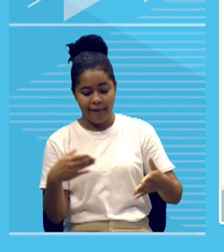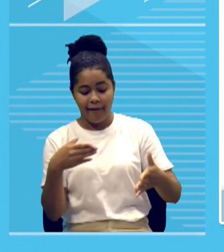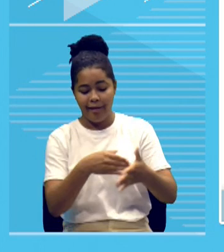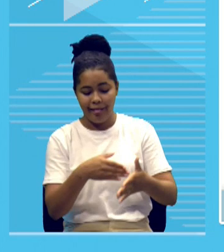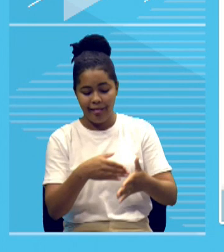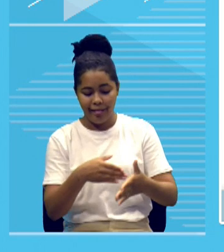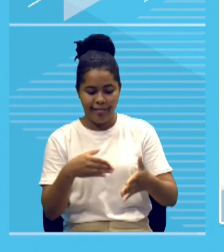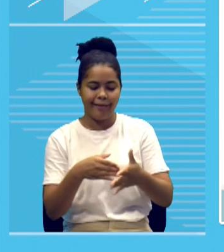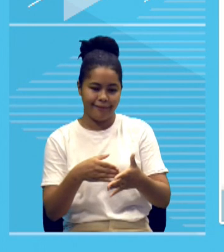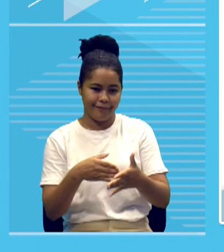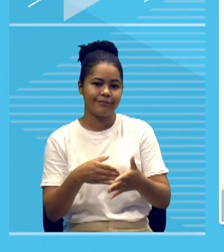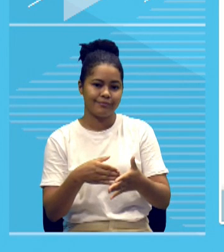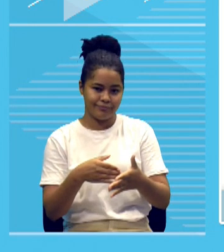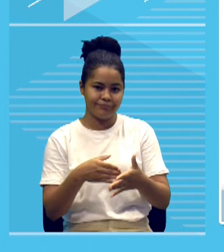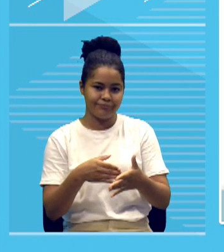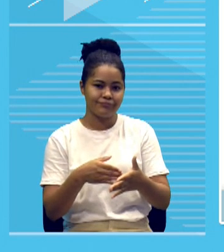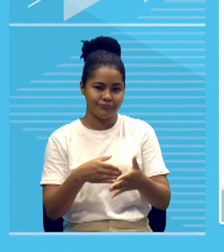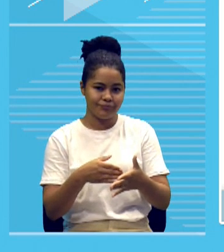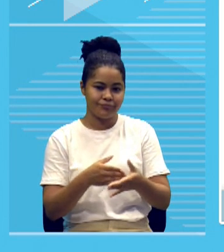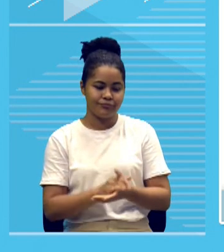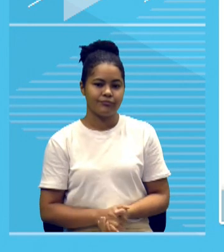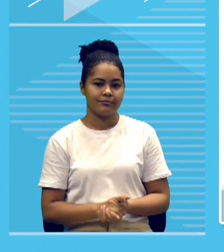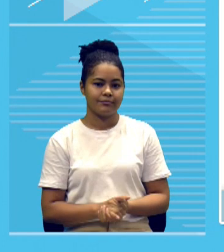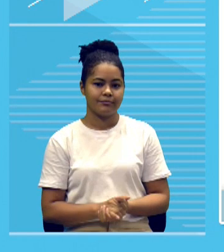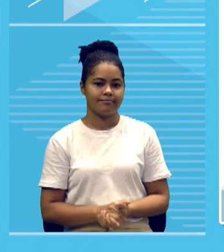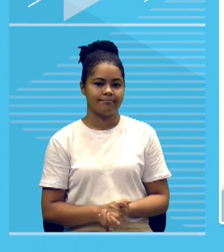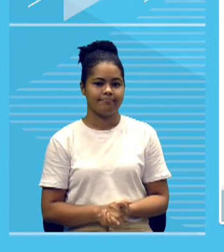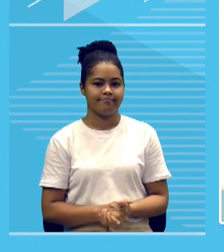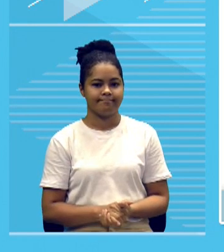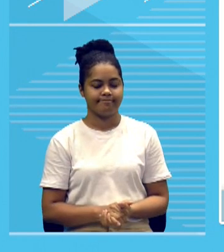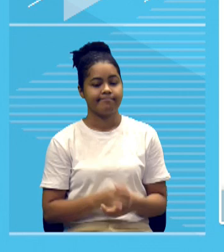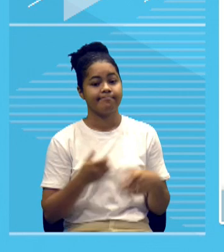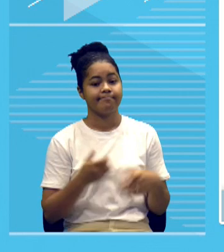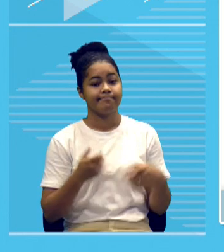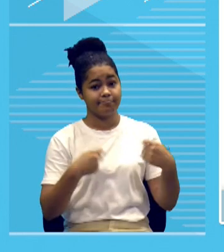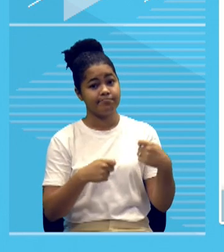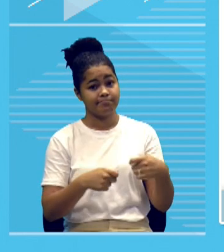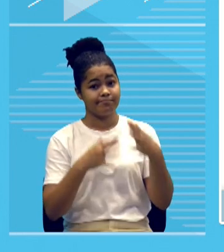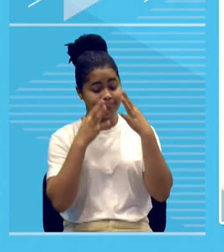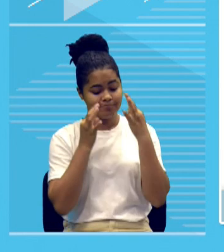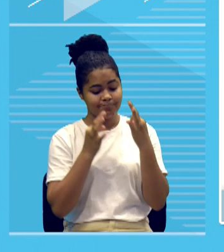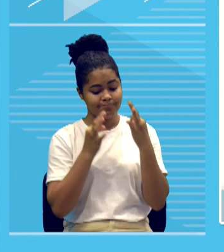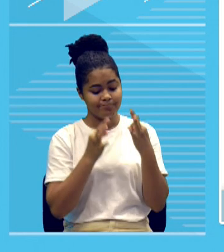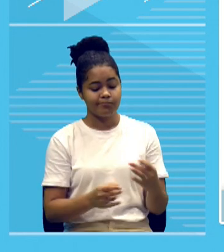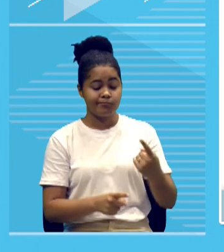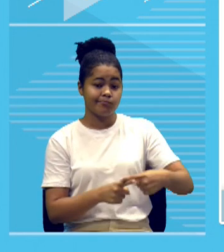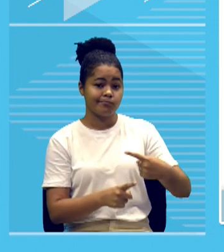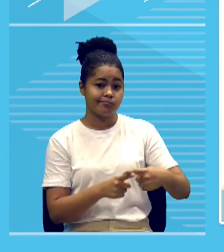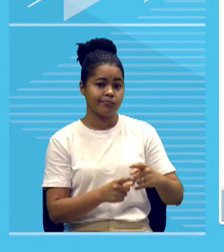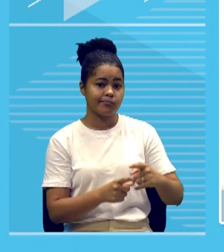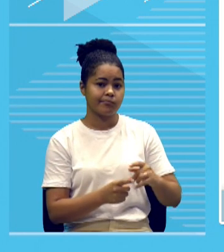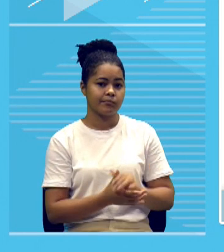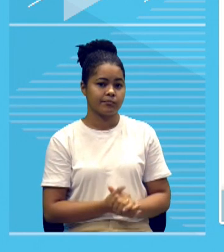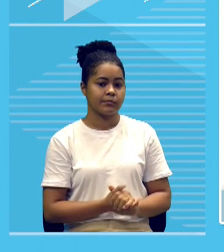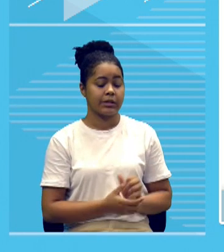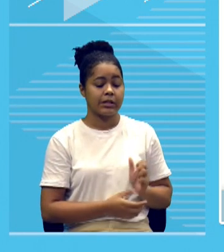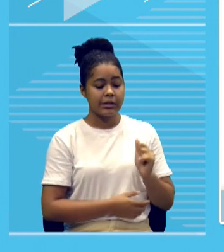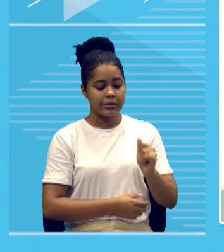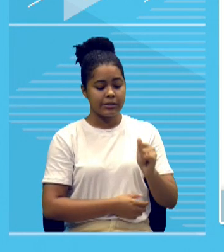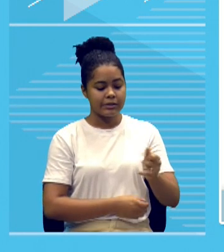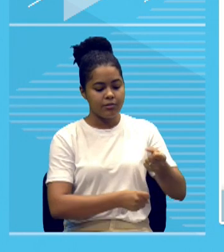isolada isolado o significado dentes aí viu instalou o parque